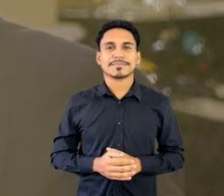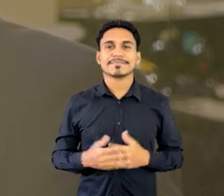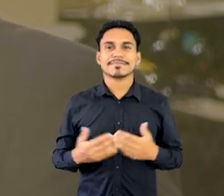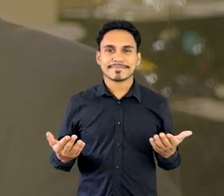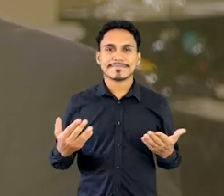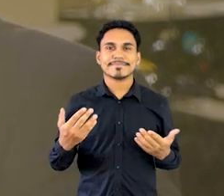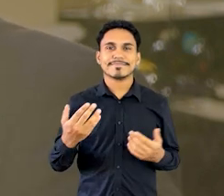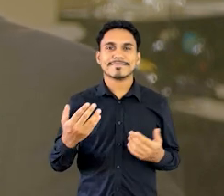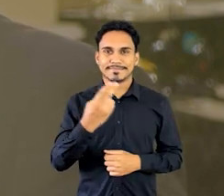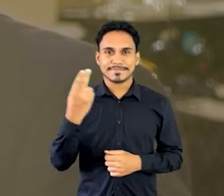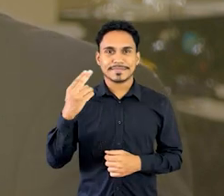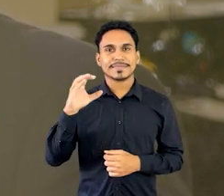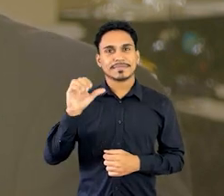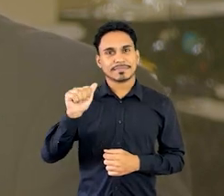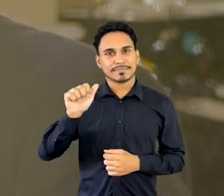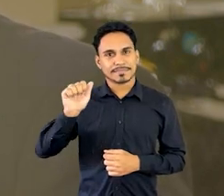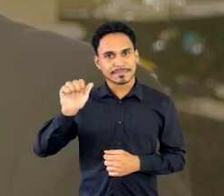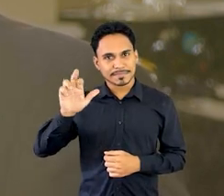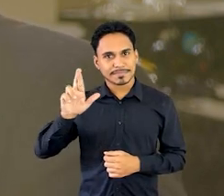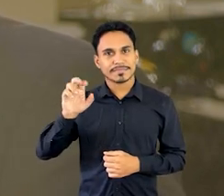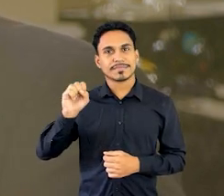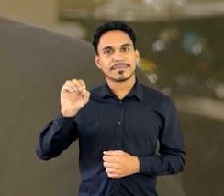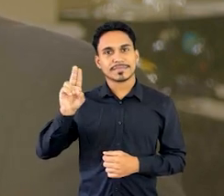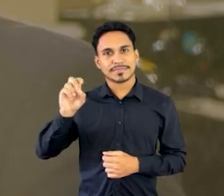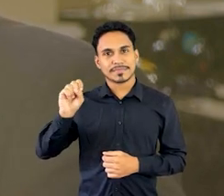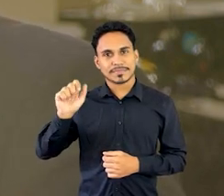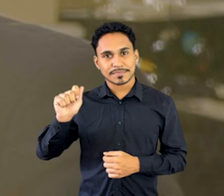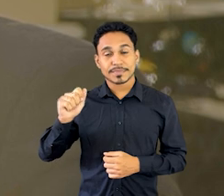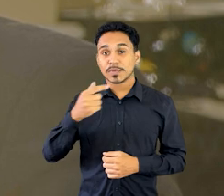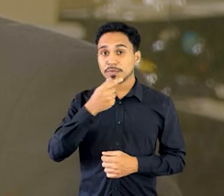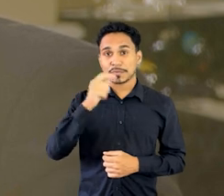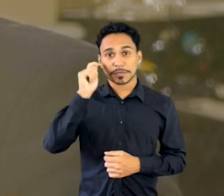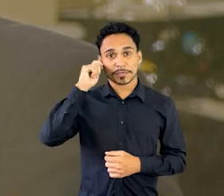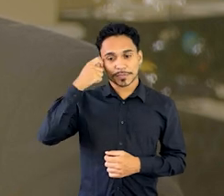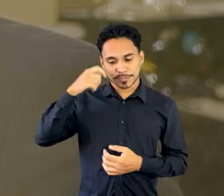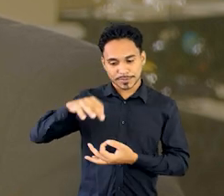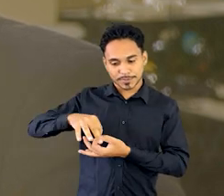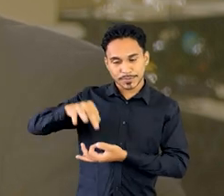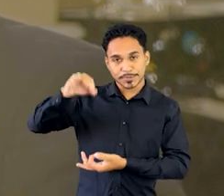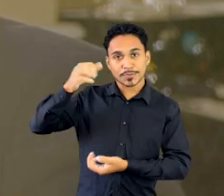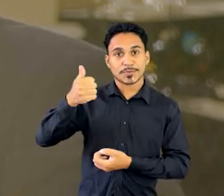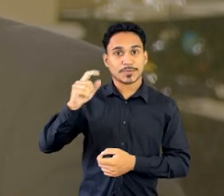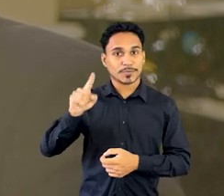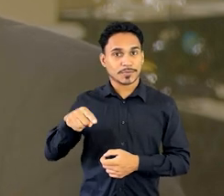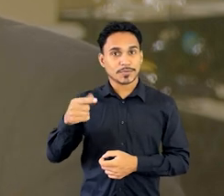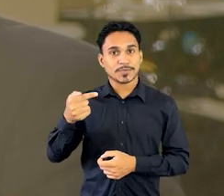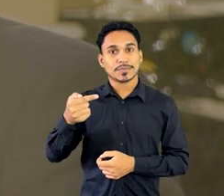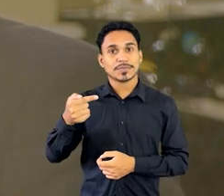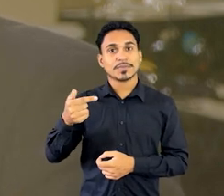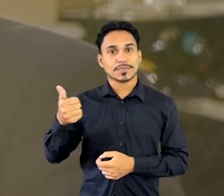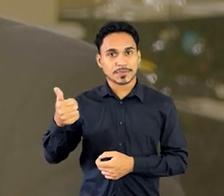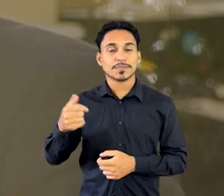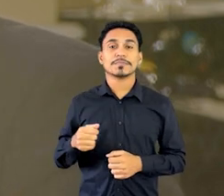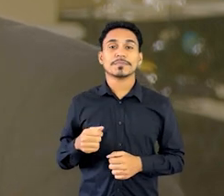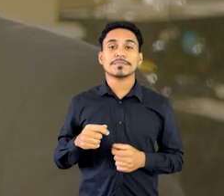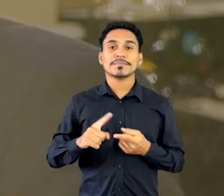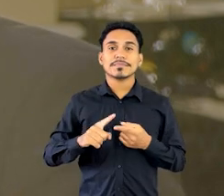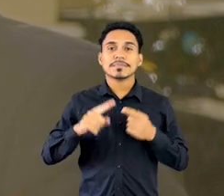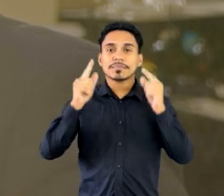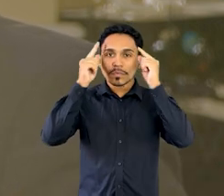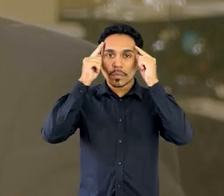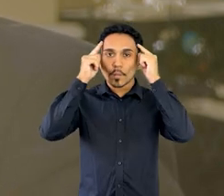um homem preto de 1,71 m é cabelos raspados na lateral mais um